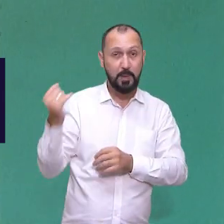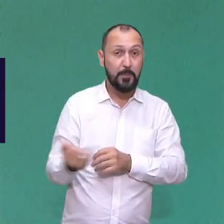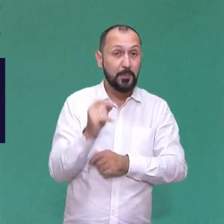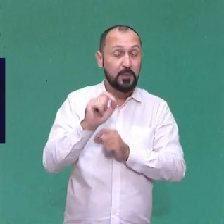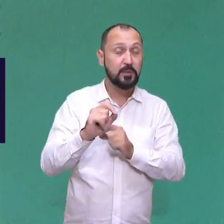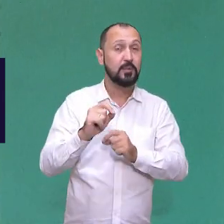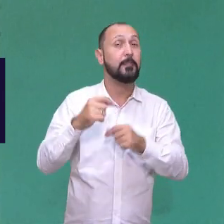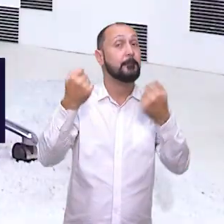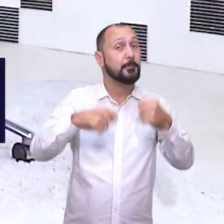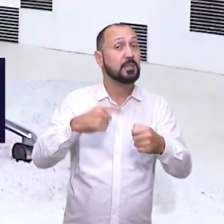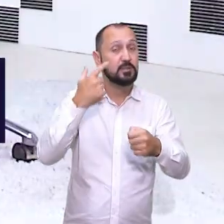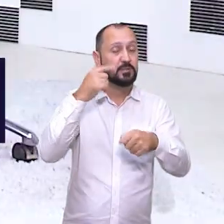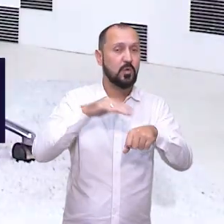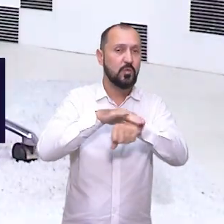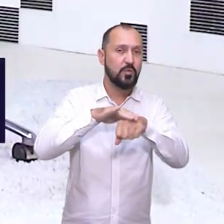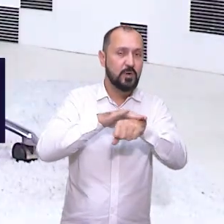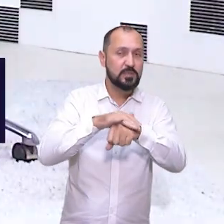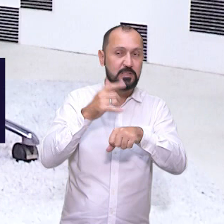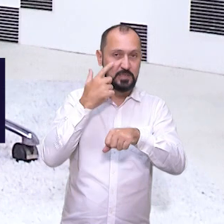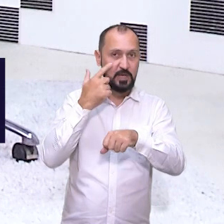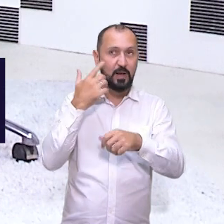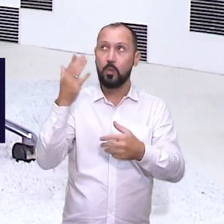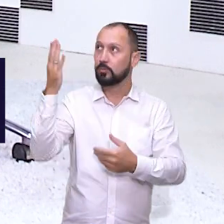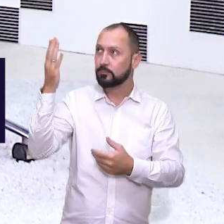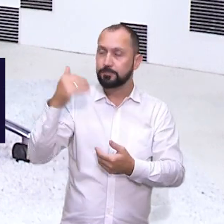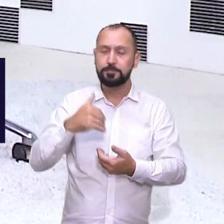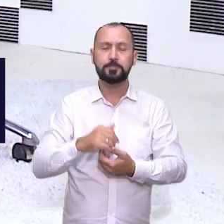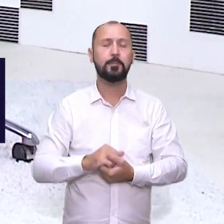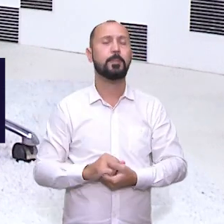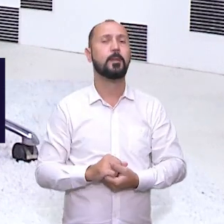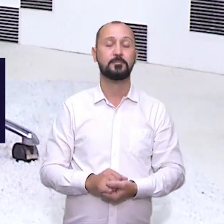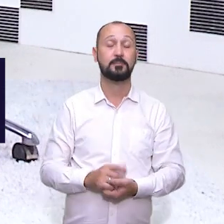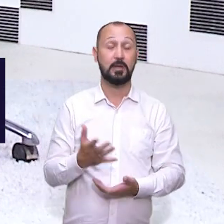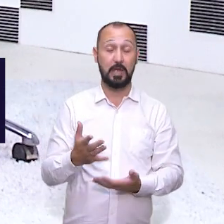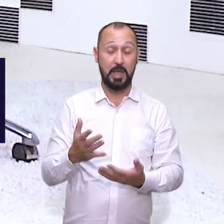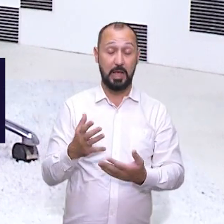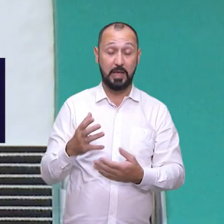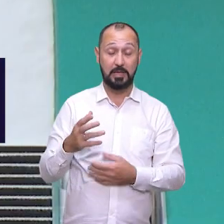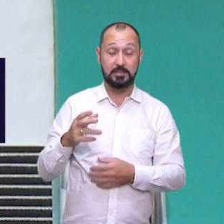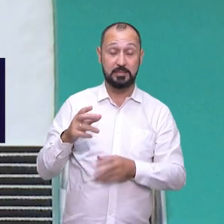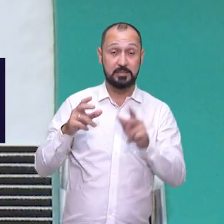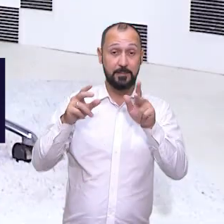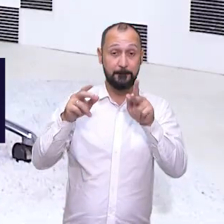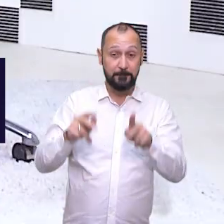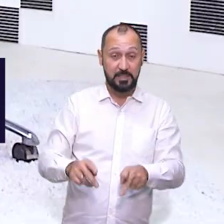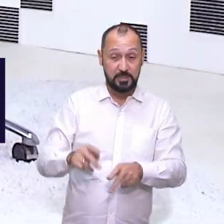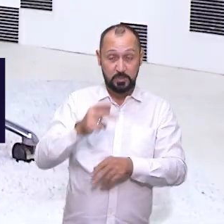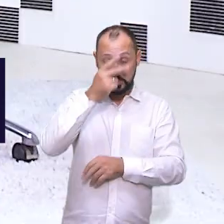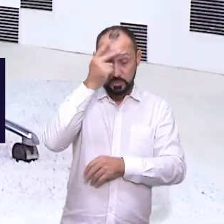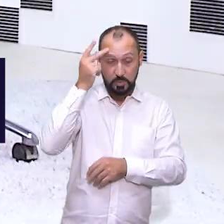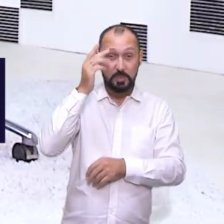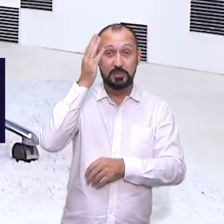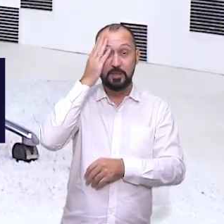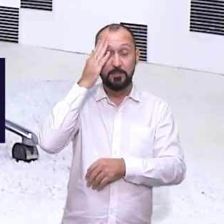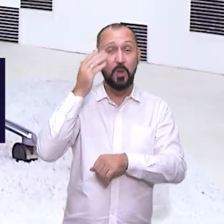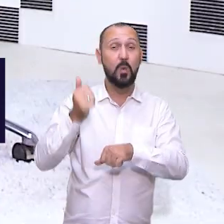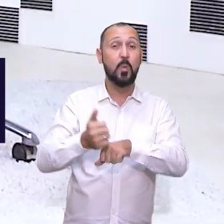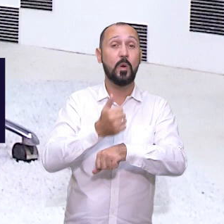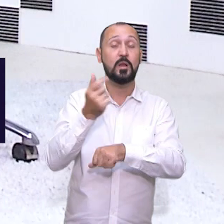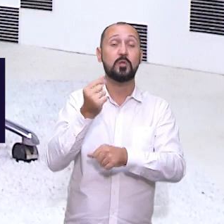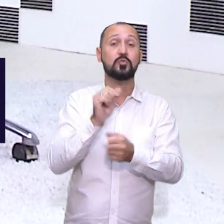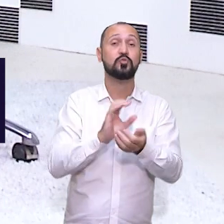é fundamental. E uma outra coisa importante que eu acho que a gente tem que abordar, Janaína, é o seguinte: as